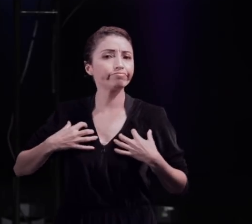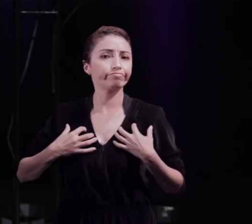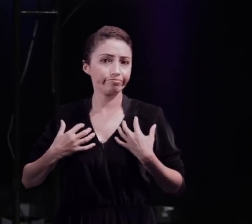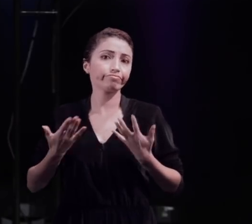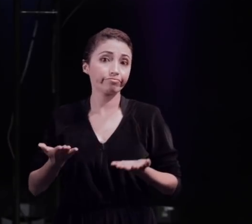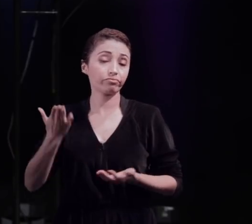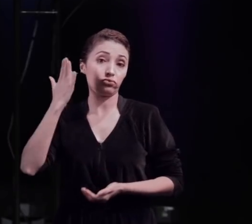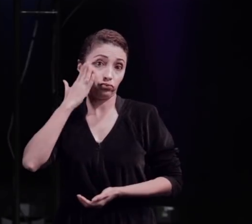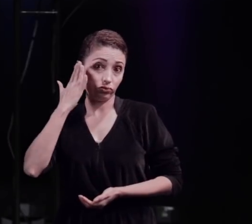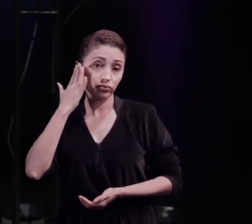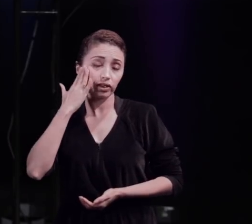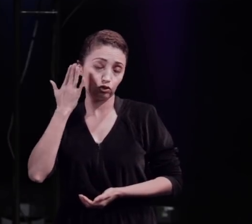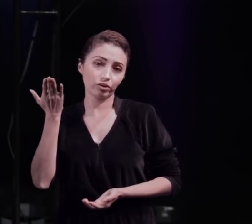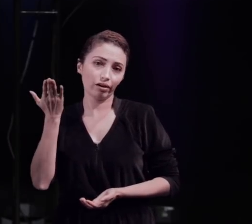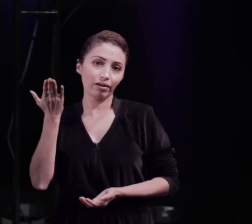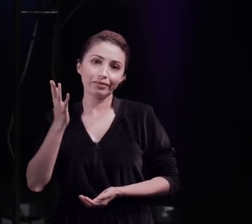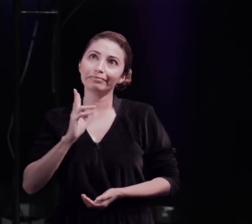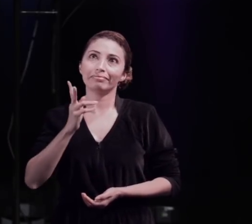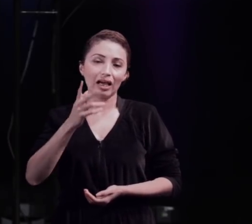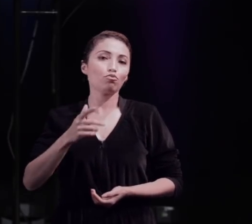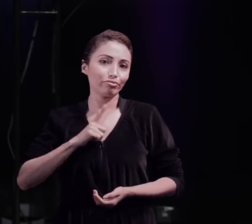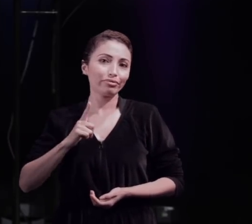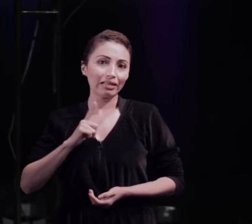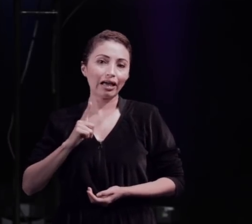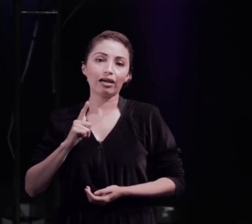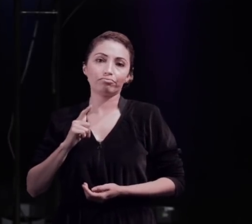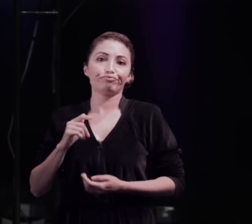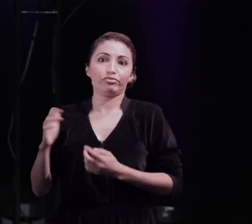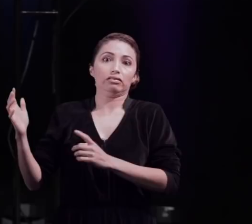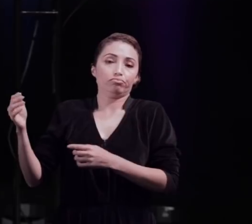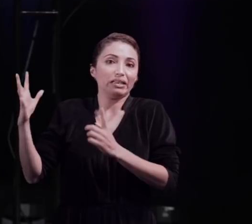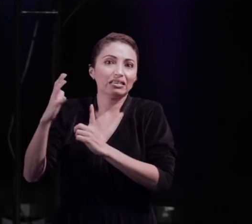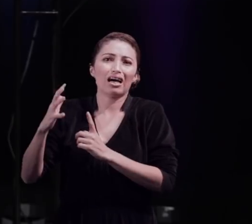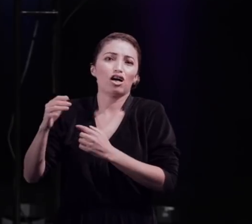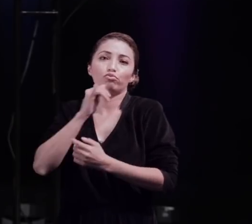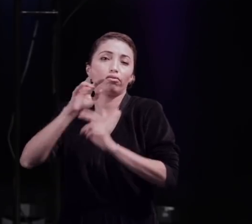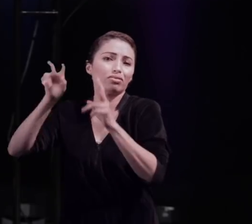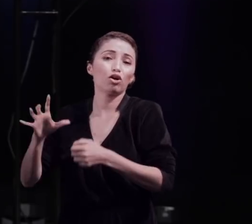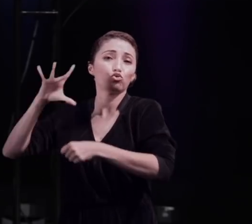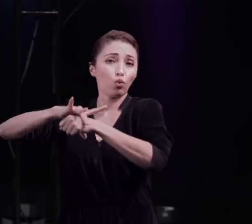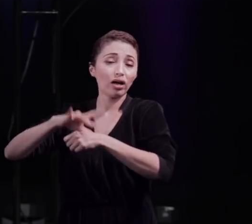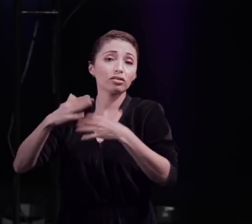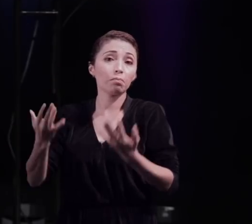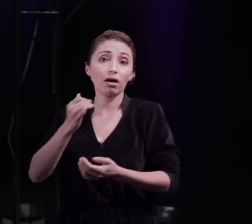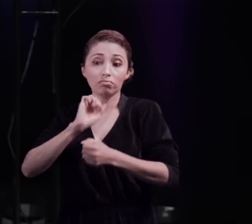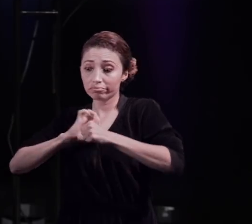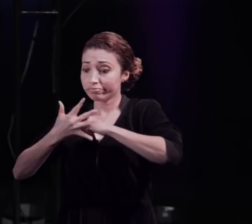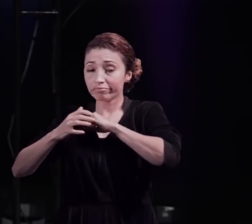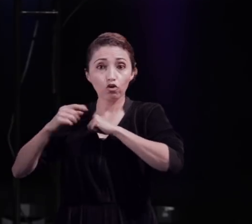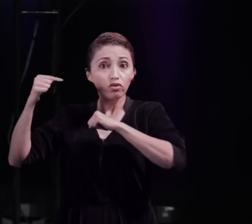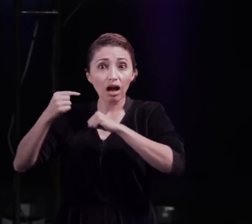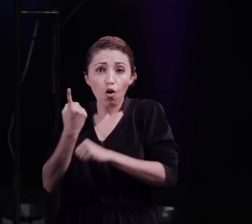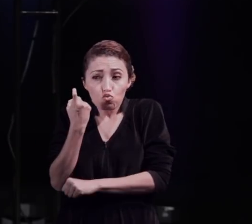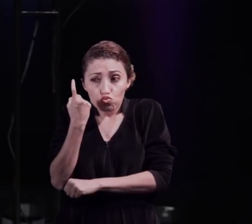que, hoje em dia, todos nós estamos sendo afligidos pela enfermidade. Mas Covid-19 não é